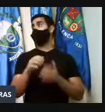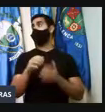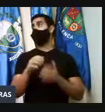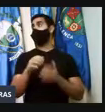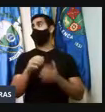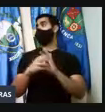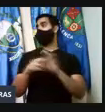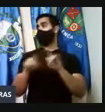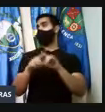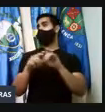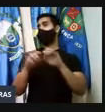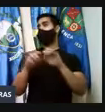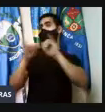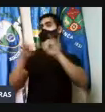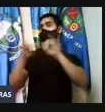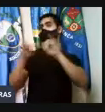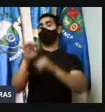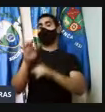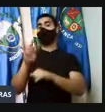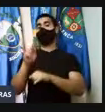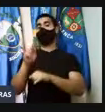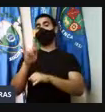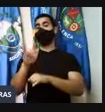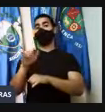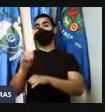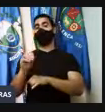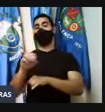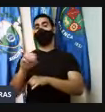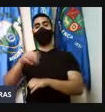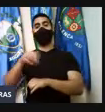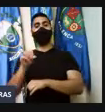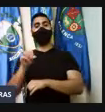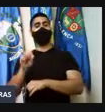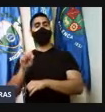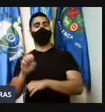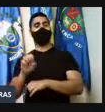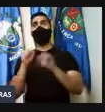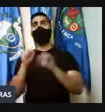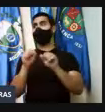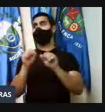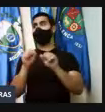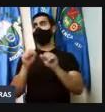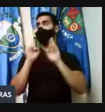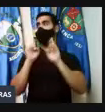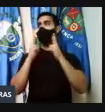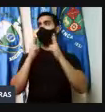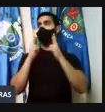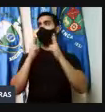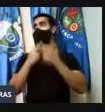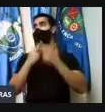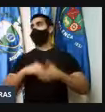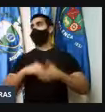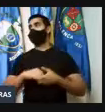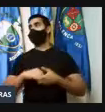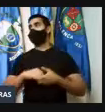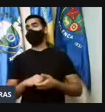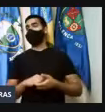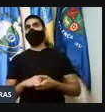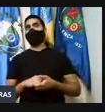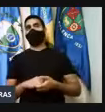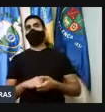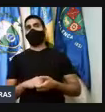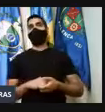o Tiago José para que eles possam vir à casa para a gente poder fazer